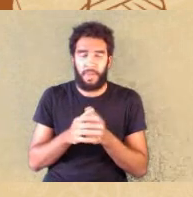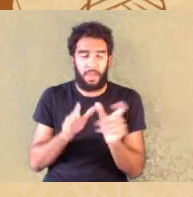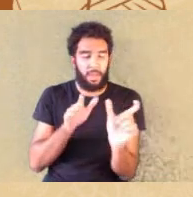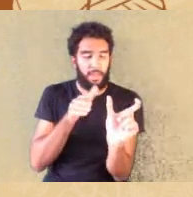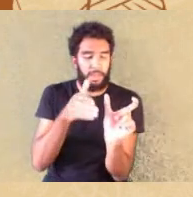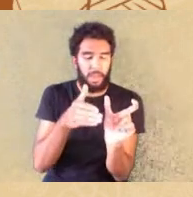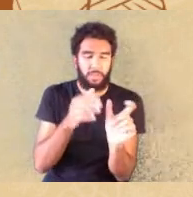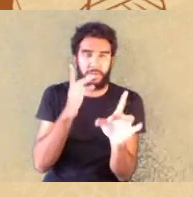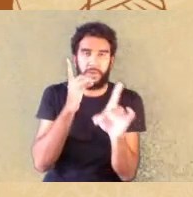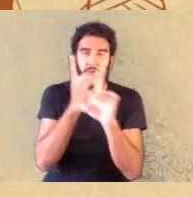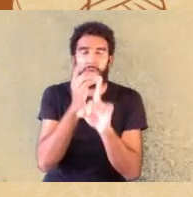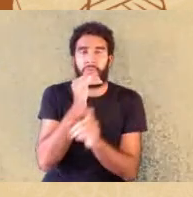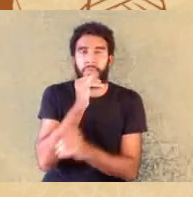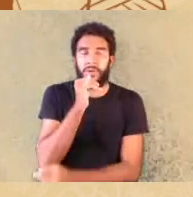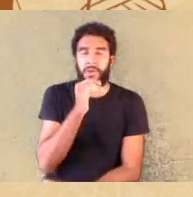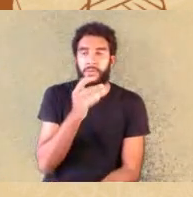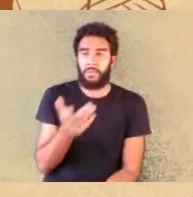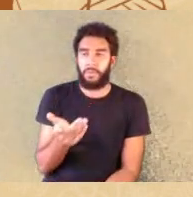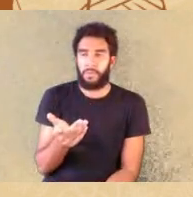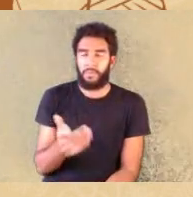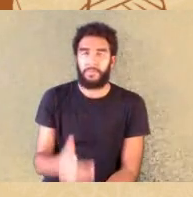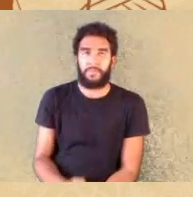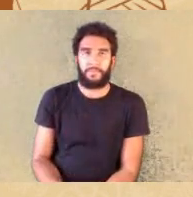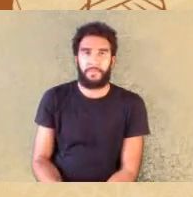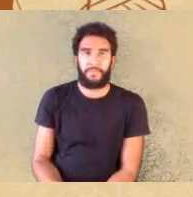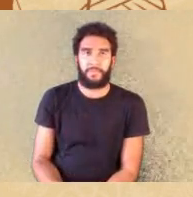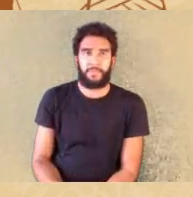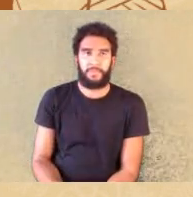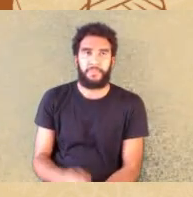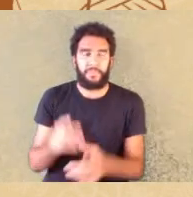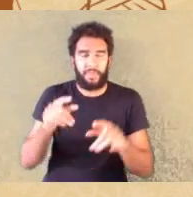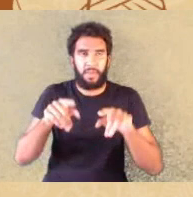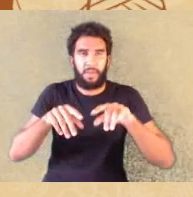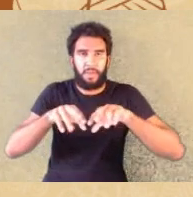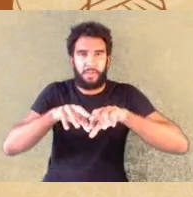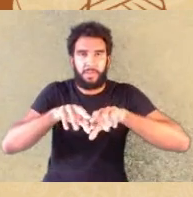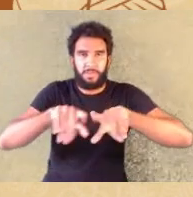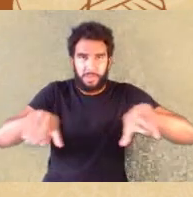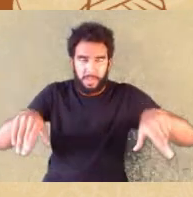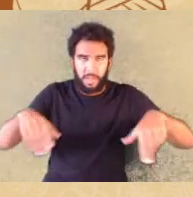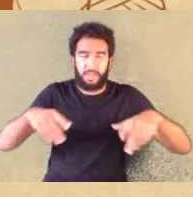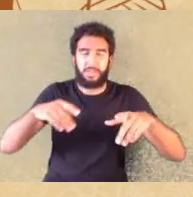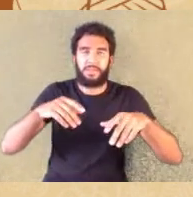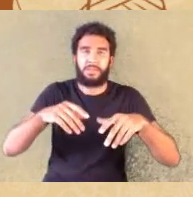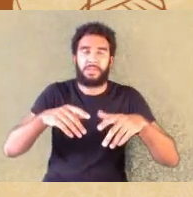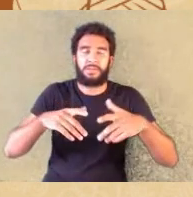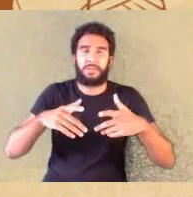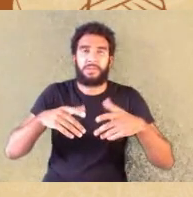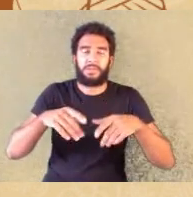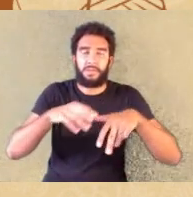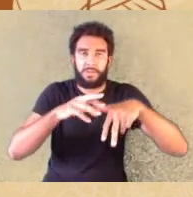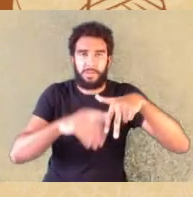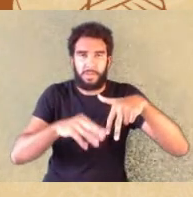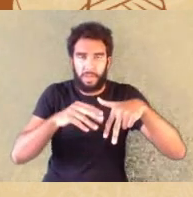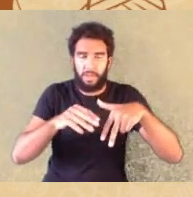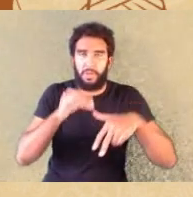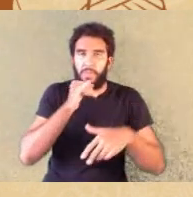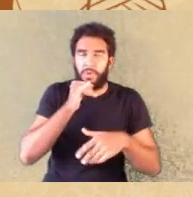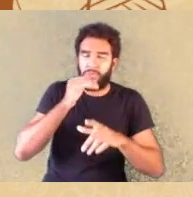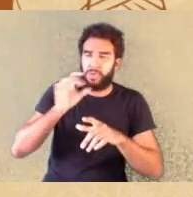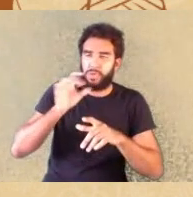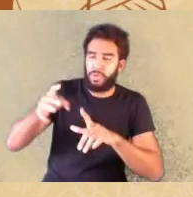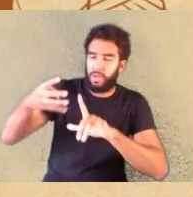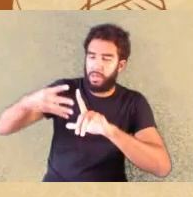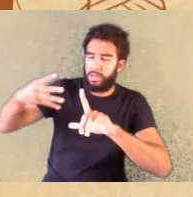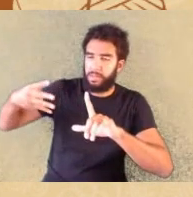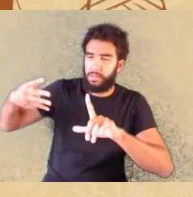fala de diversidade sexual e de gênero, tem um estereótipo de pensar assim, ah, está falando de LGBT. E